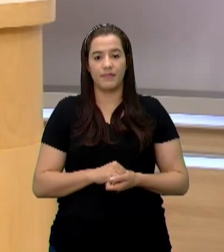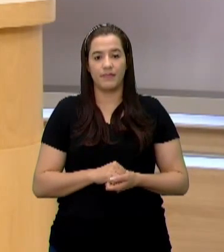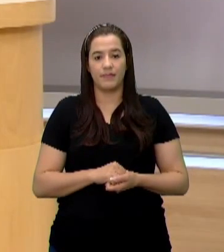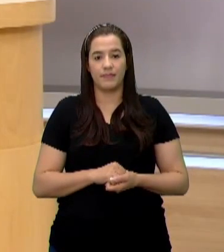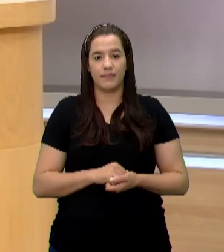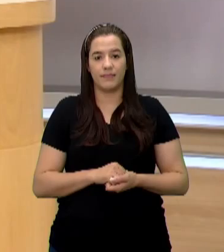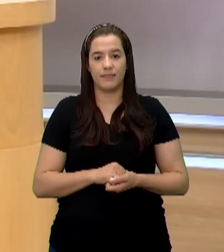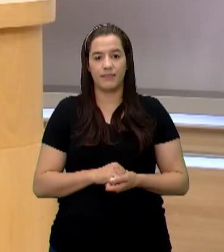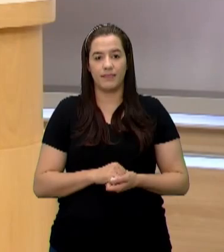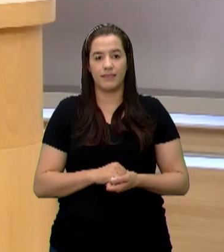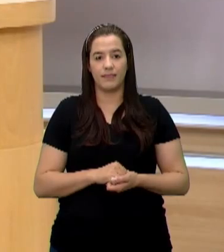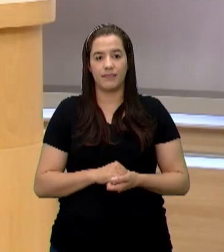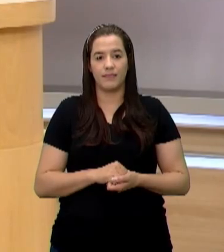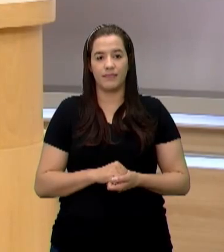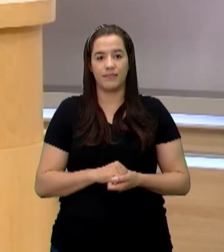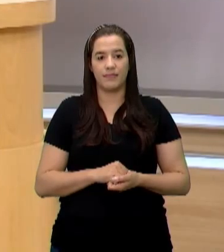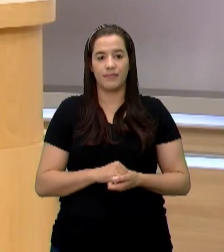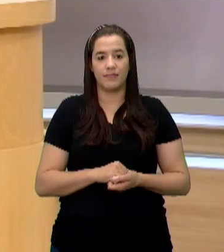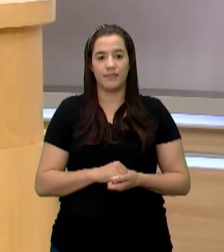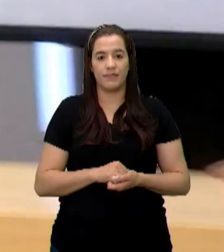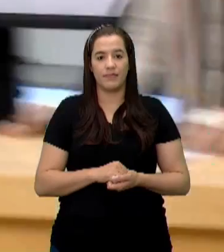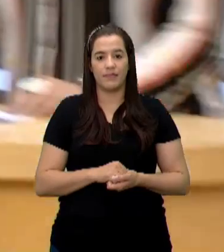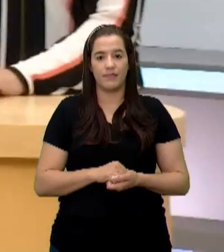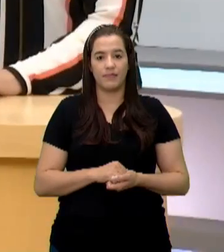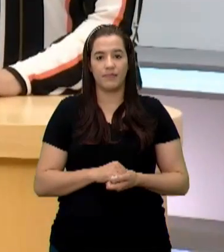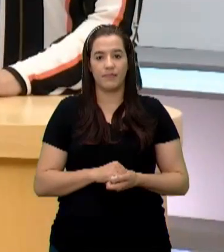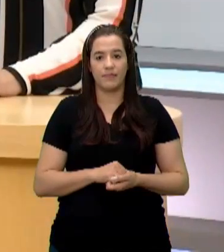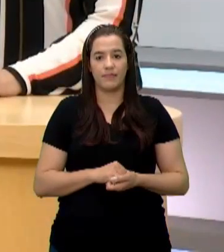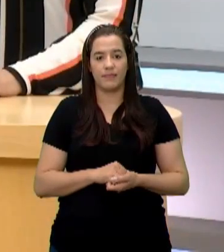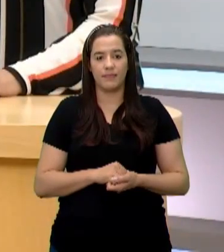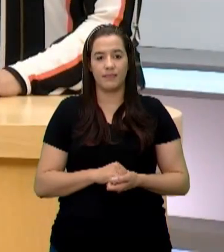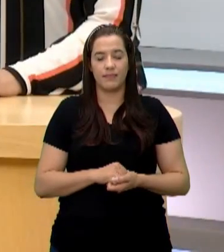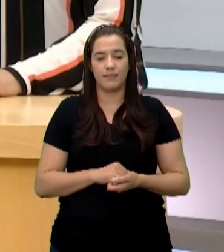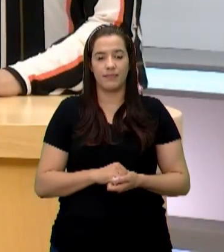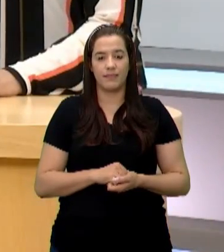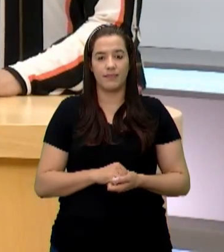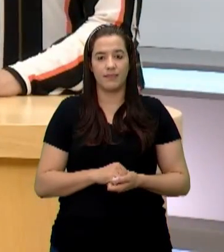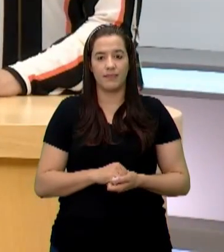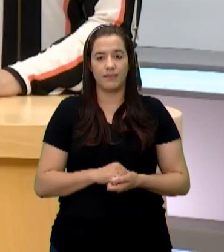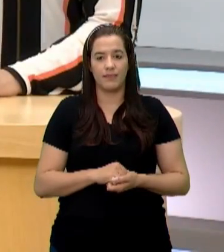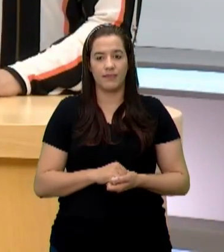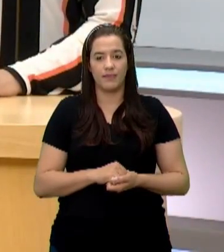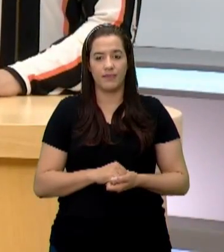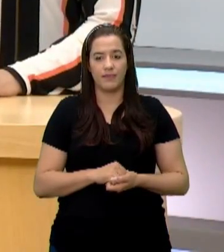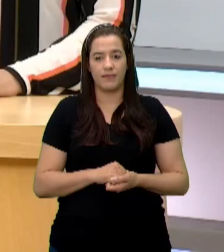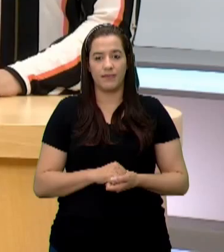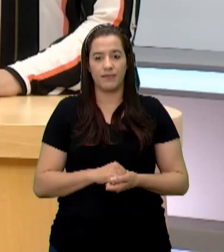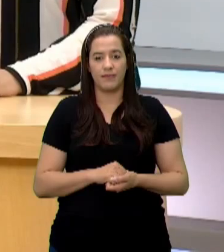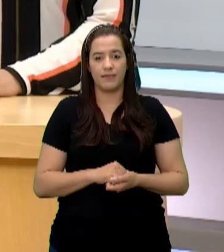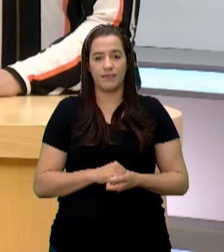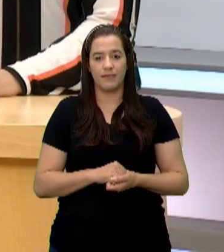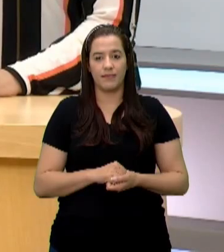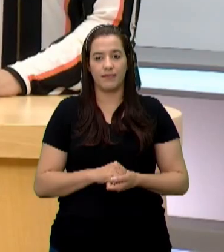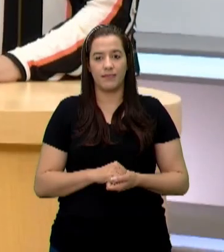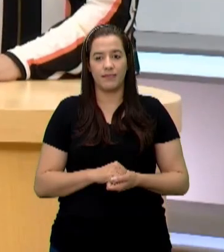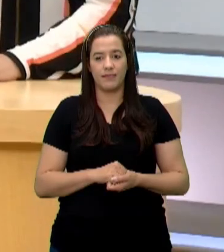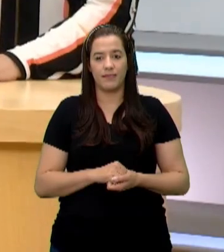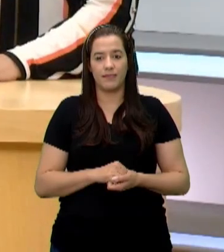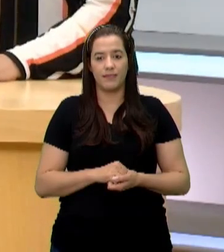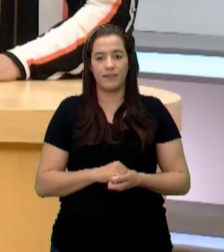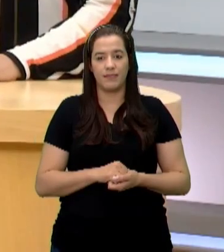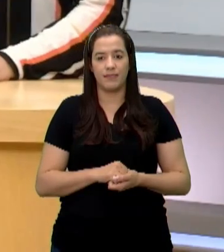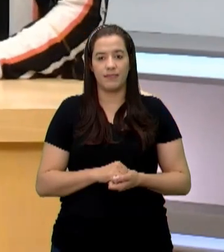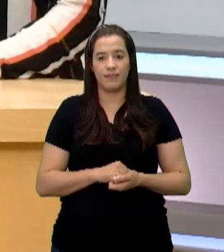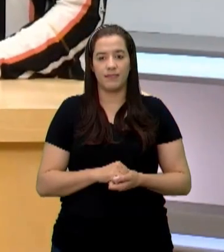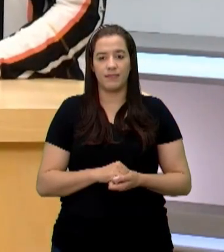E aí... Pode ser jogar na 3, né? E aí, Andréia, você só joga para a Elaine de novo. Fala de novo aquela falinha. Tá, vamos ao